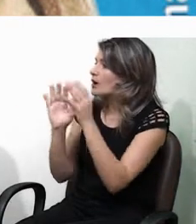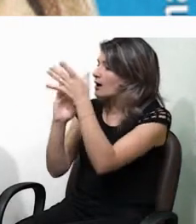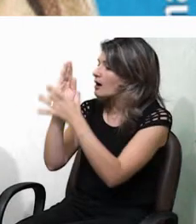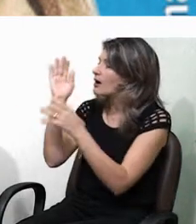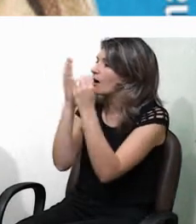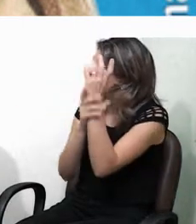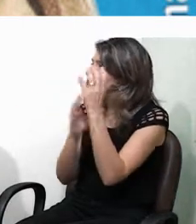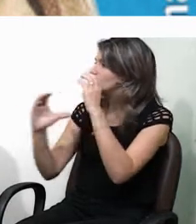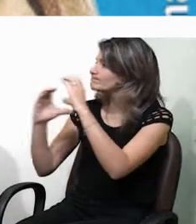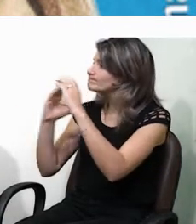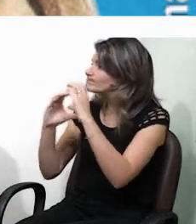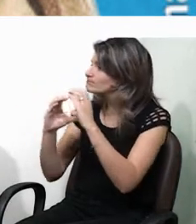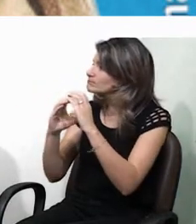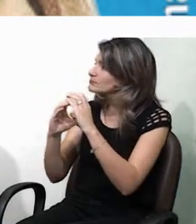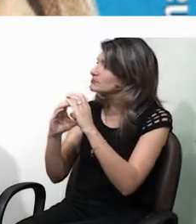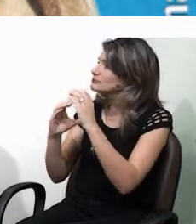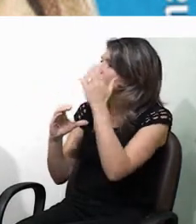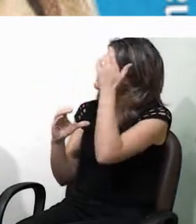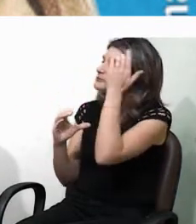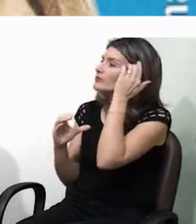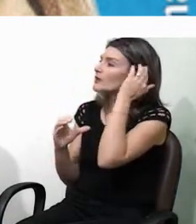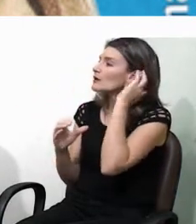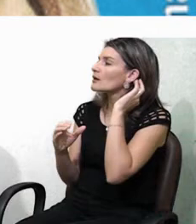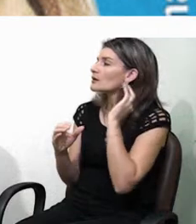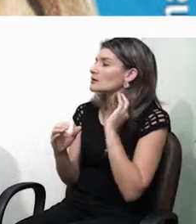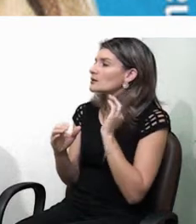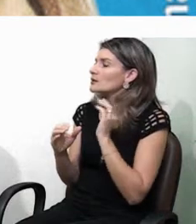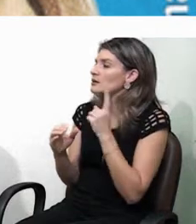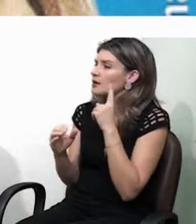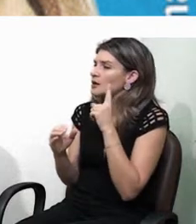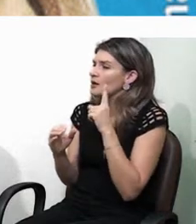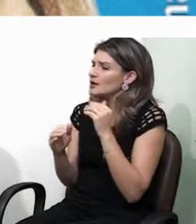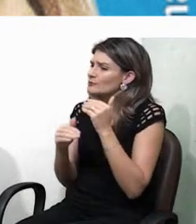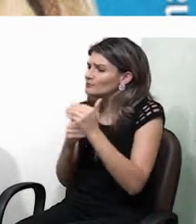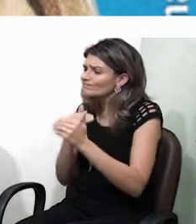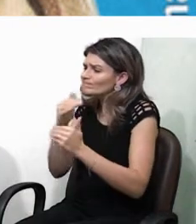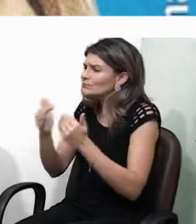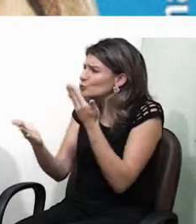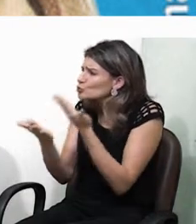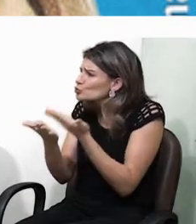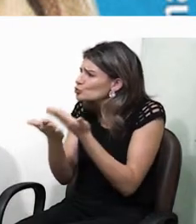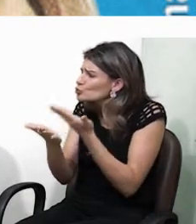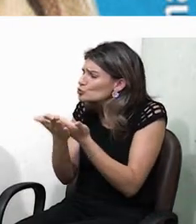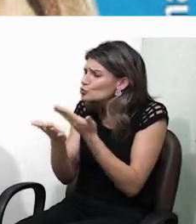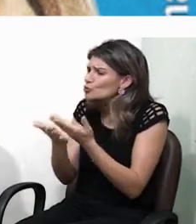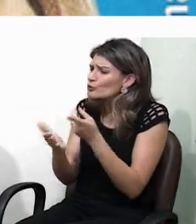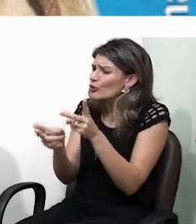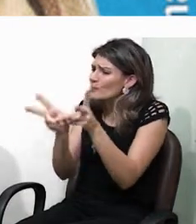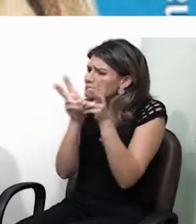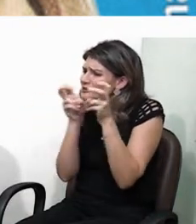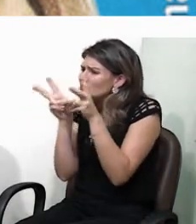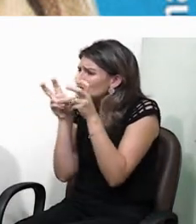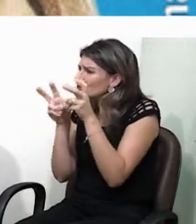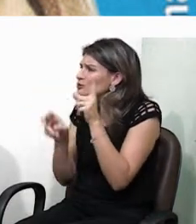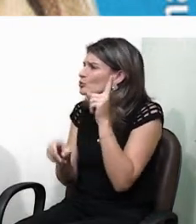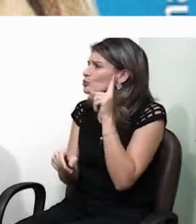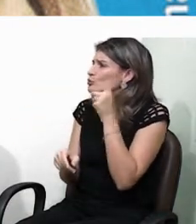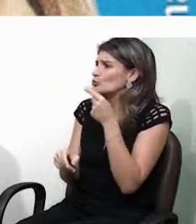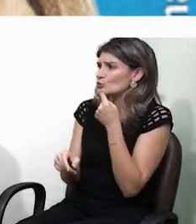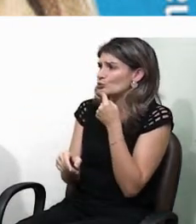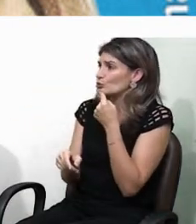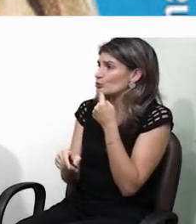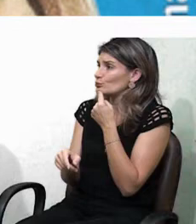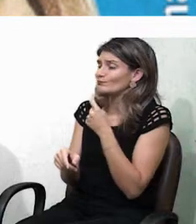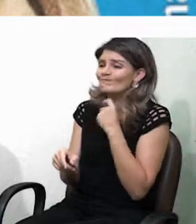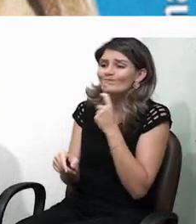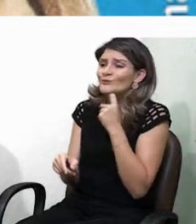Porque, com o tempo, eles foram percebendo, nos estudos foram feitos na área, o surdo ele não deixava de se